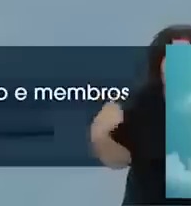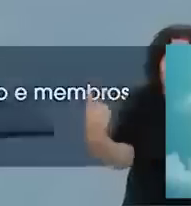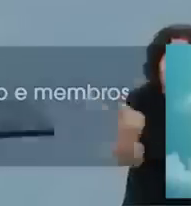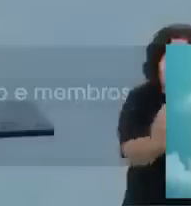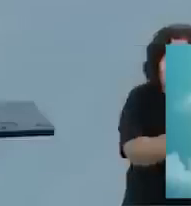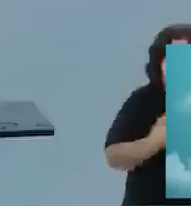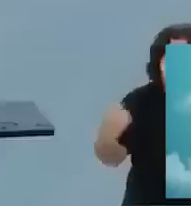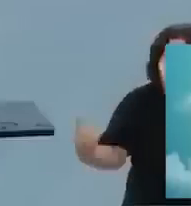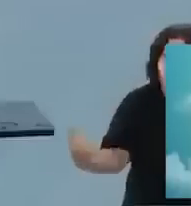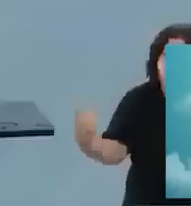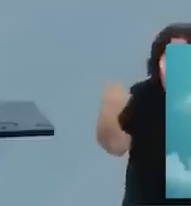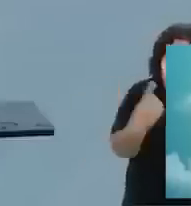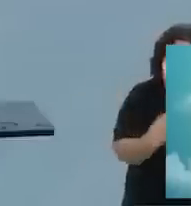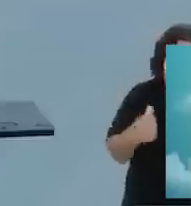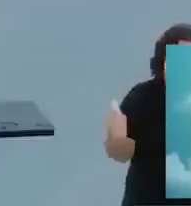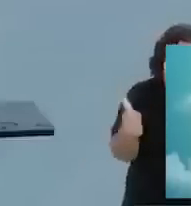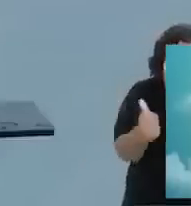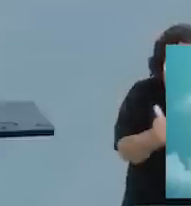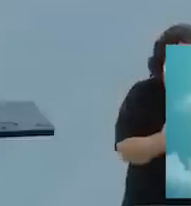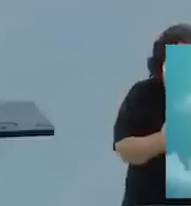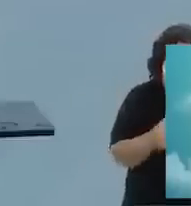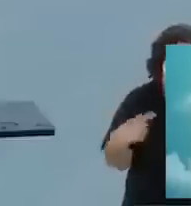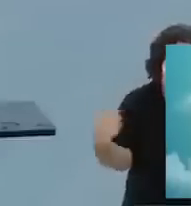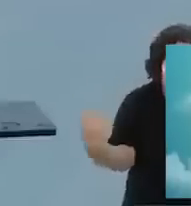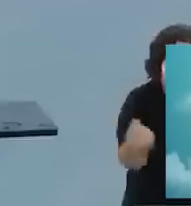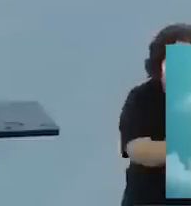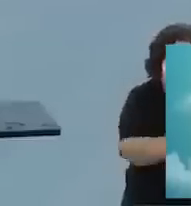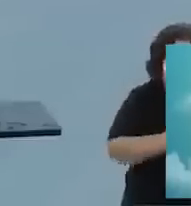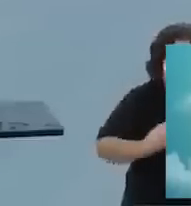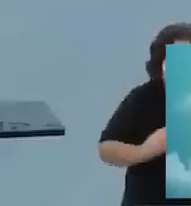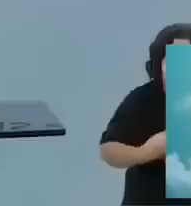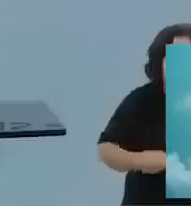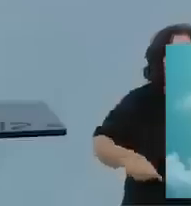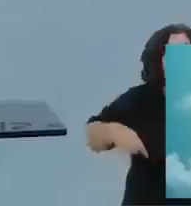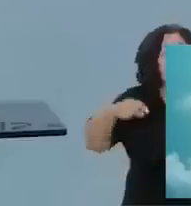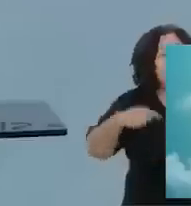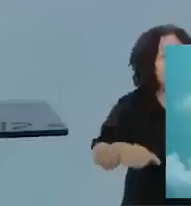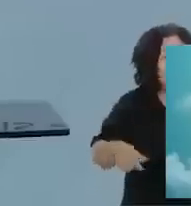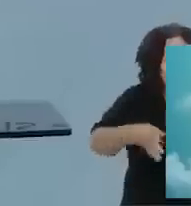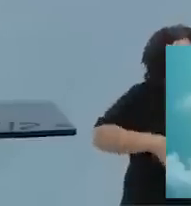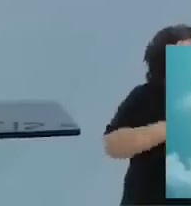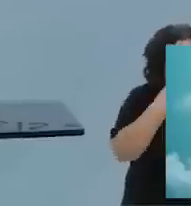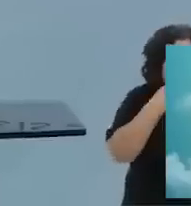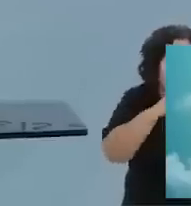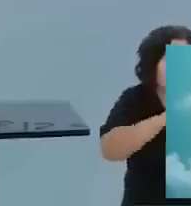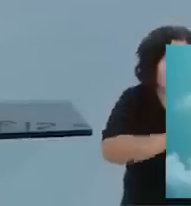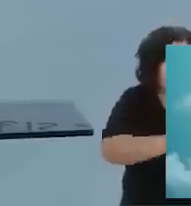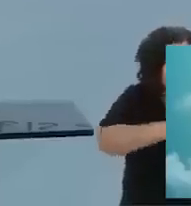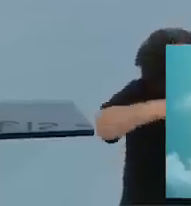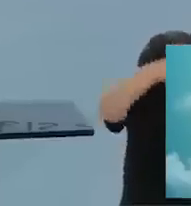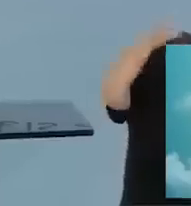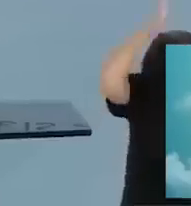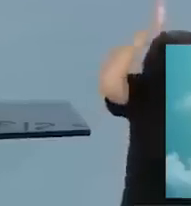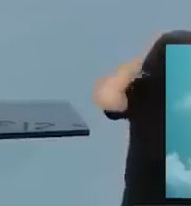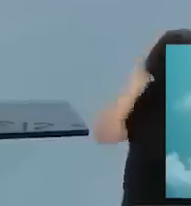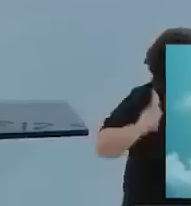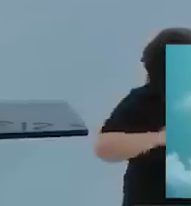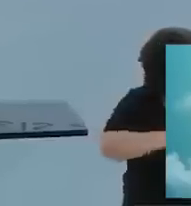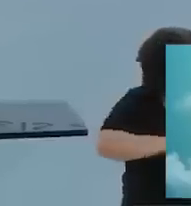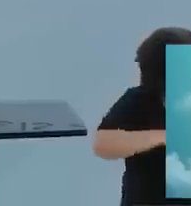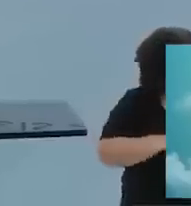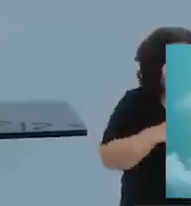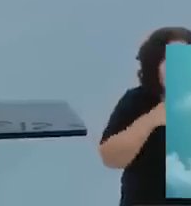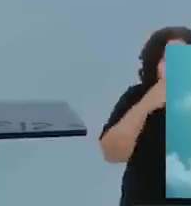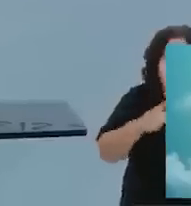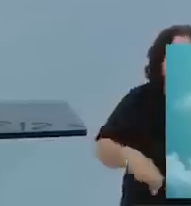uns aos outros. A carta de Paulo aos Romanos é certamente conhecida por todos como o